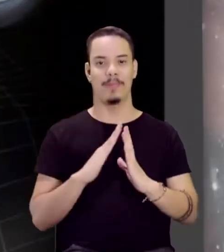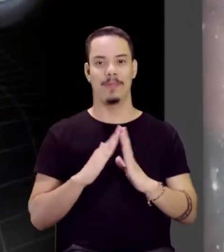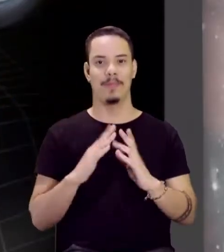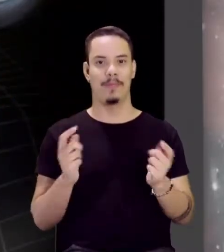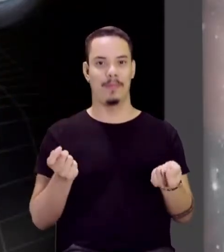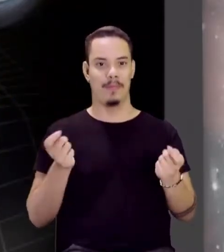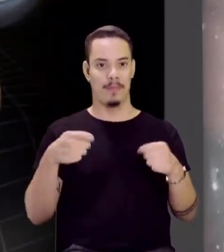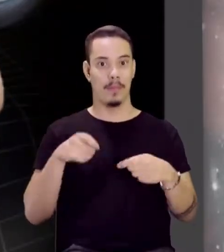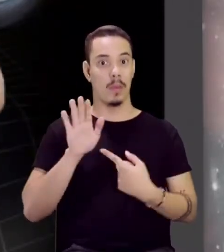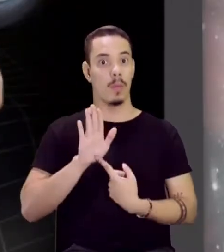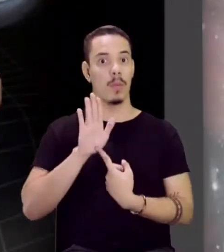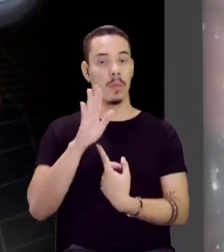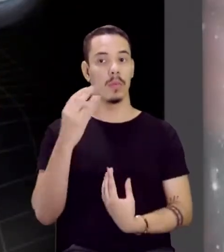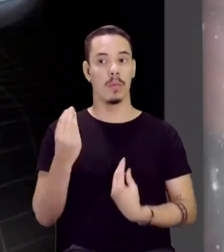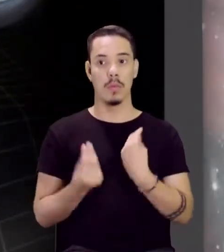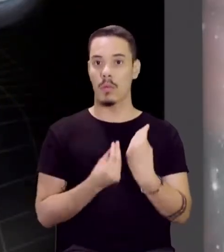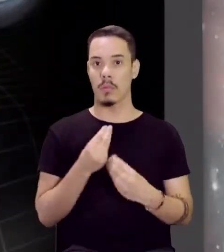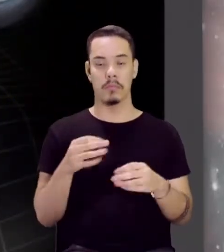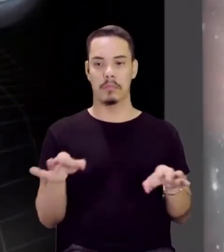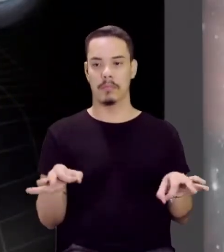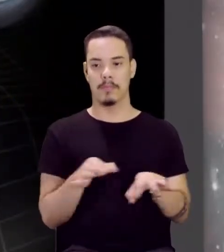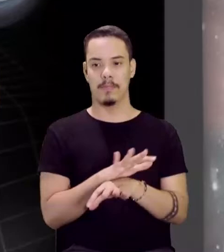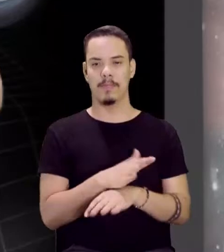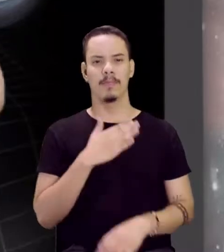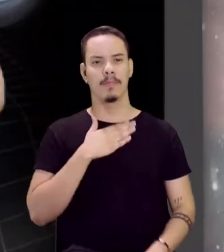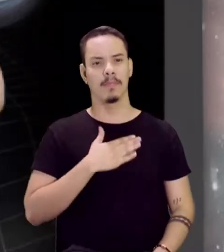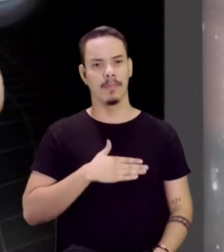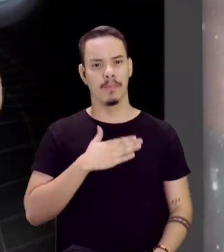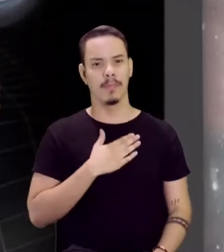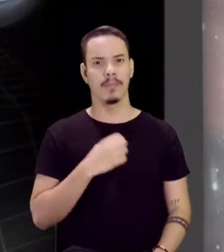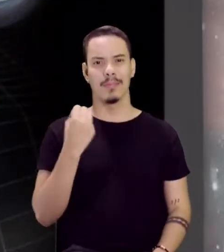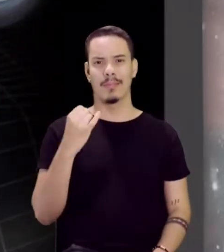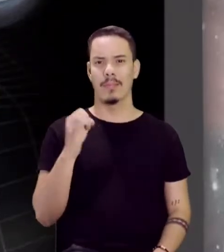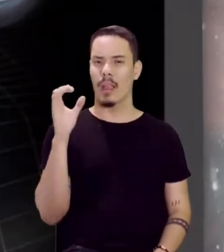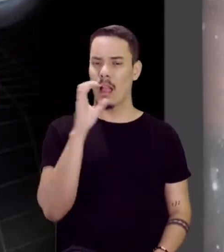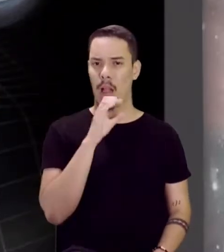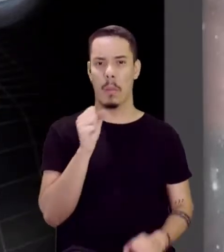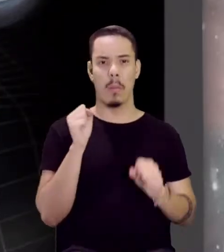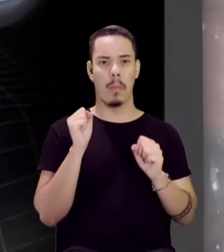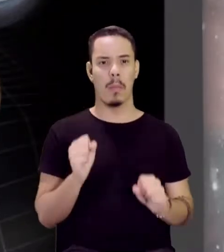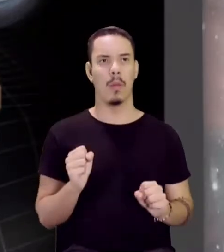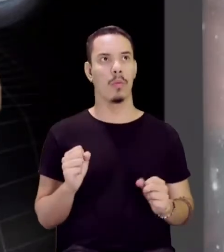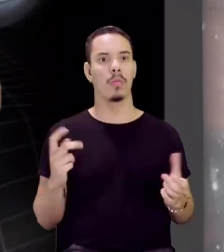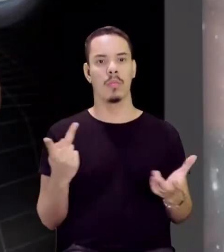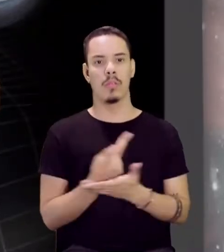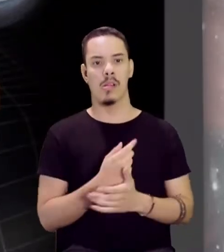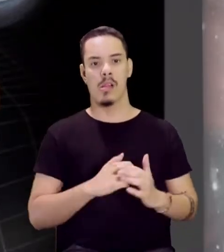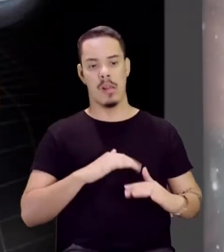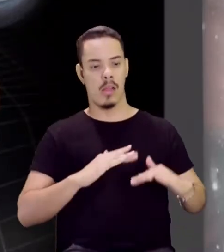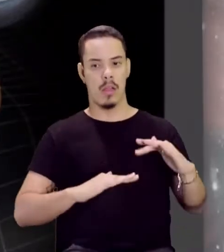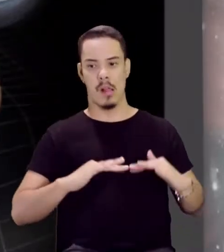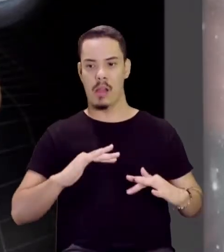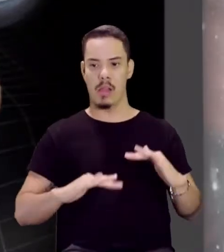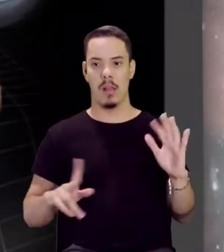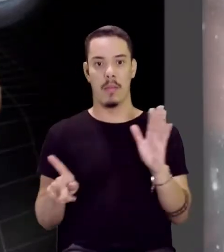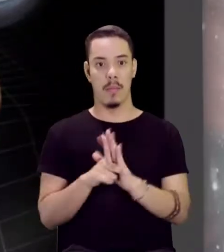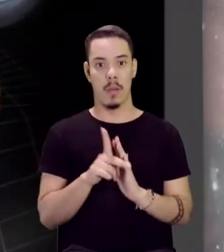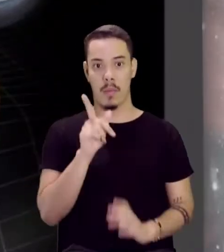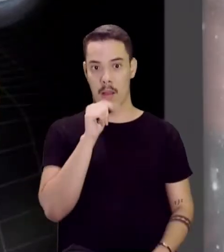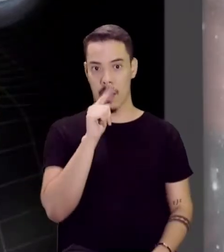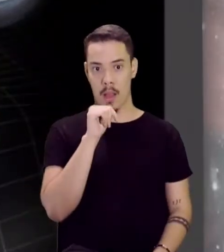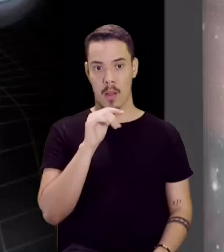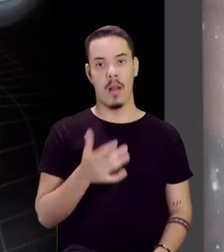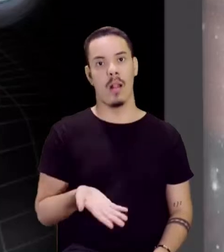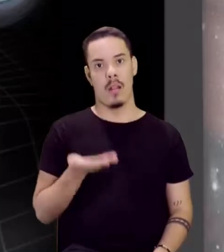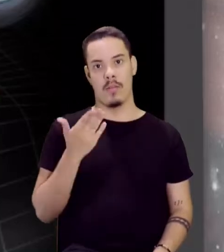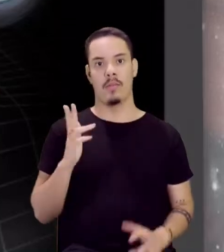fazer. Ele está mostrando como faz, pronto. Bem devagar, que se você fizer muito rápido, você pode criar uma onda, um negócio, a própria água bater e